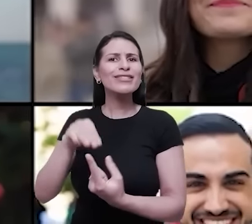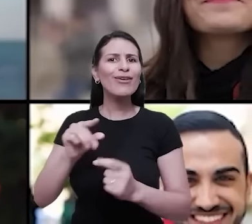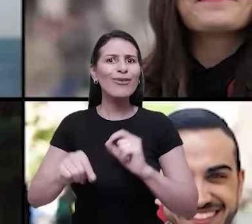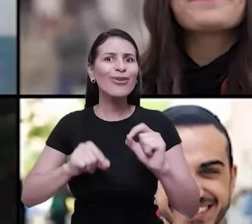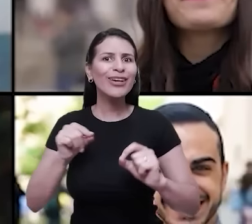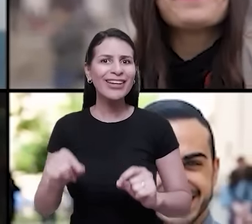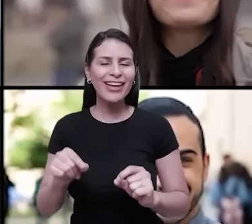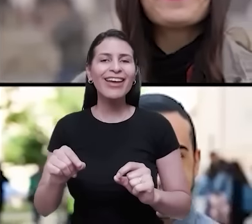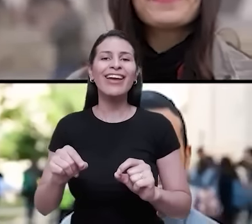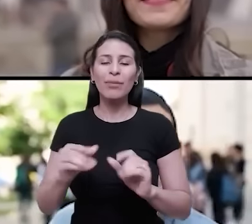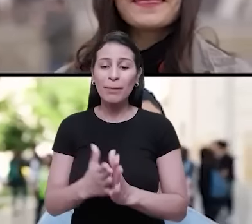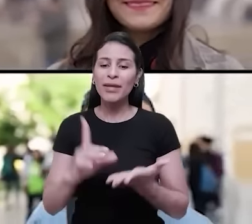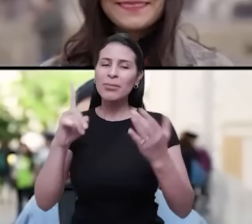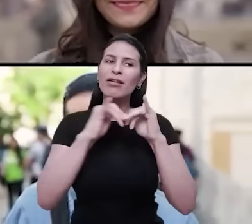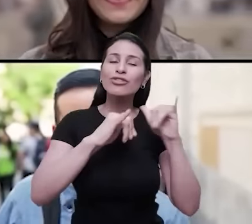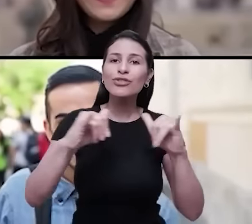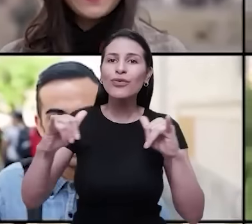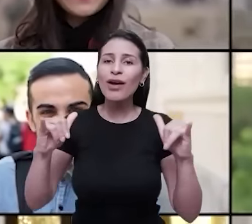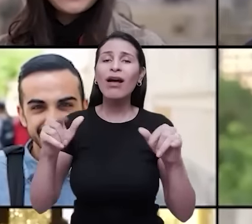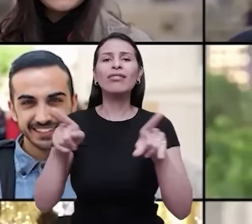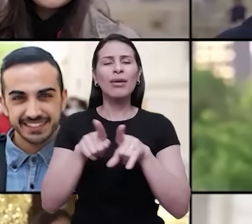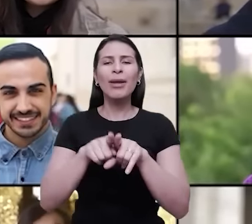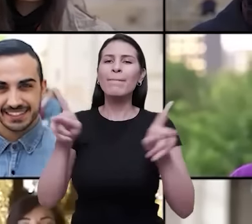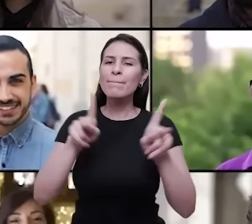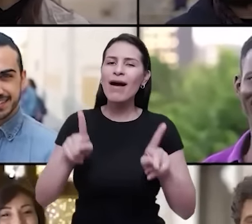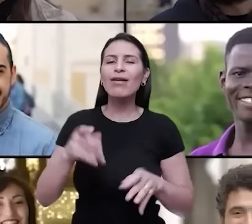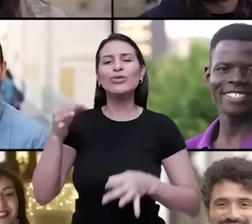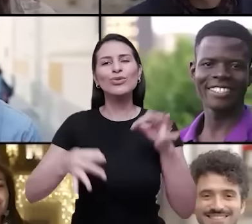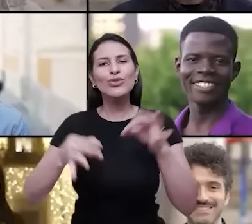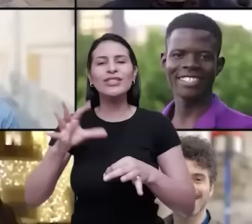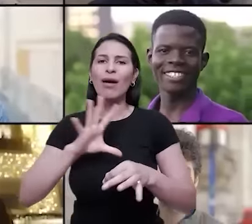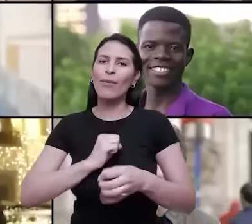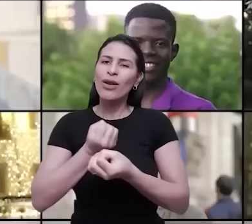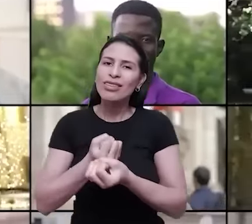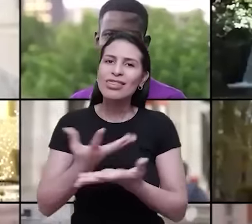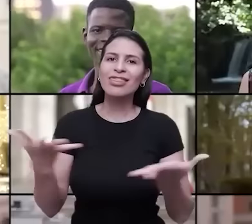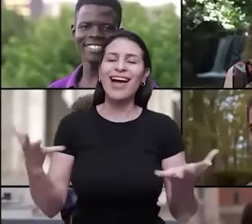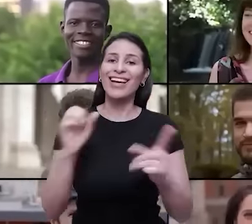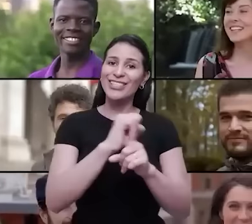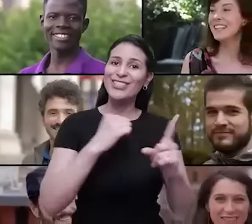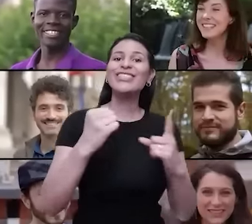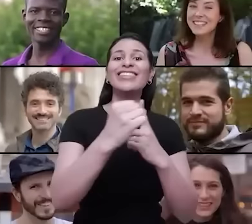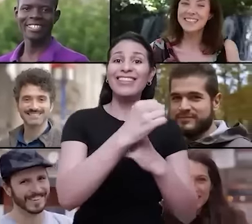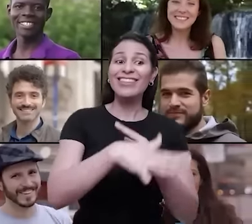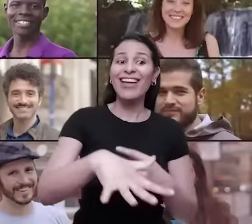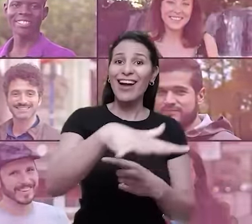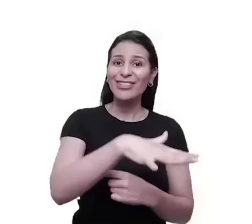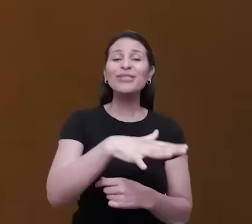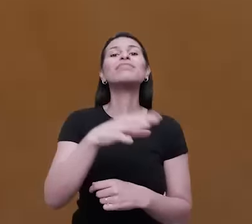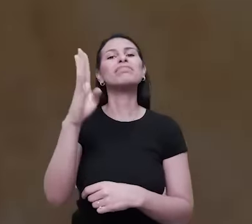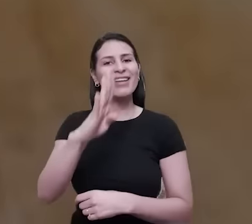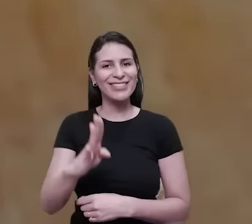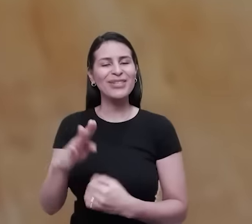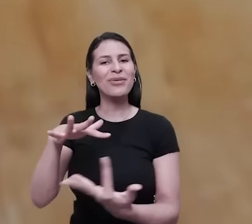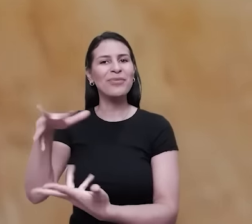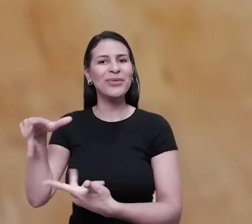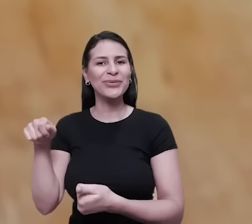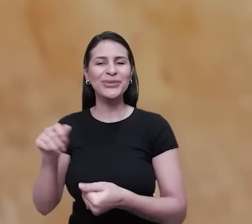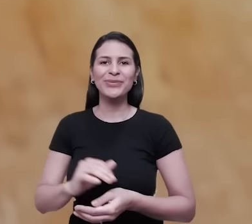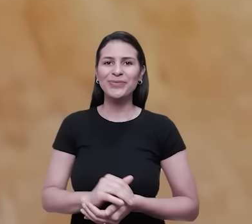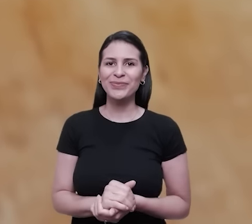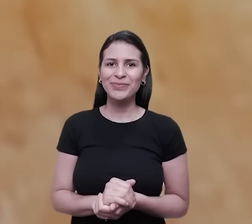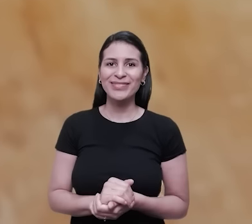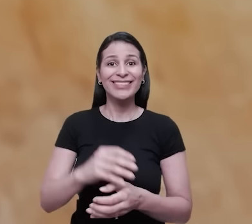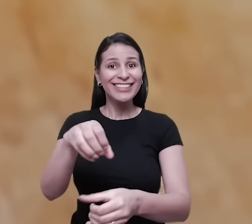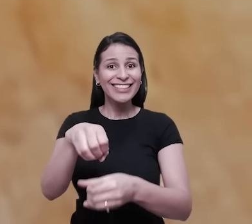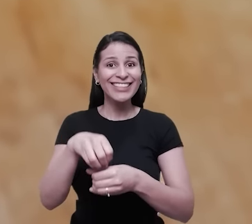Evangelho, promover a paz, a justiça e o amor em nossa sociedade, no país e no mundo. A oferta nacional para